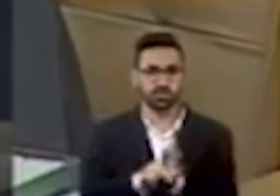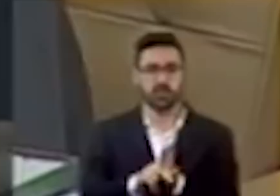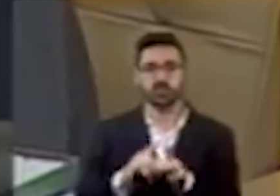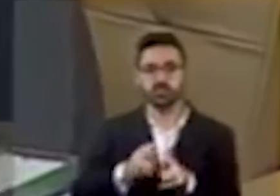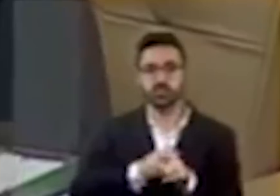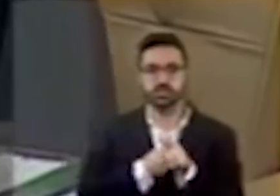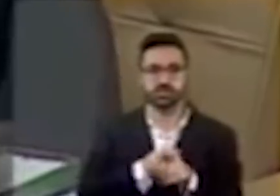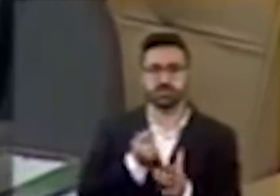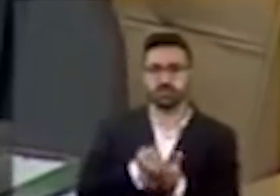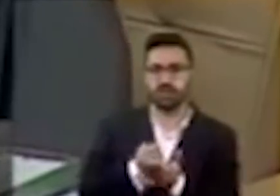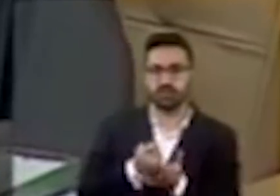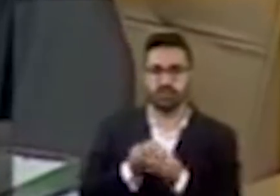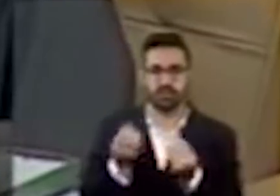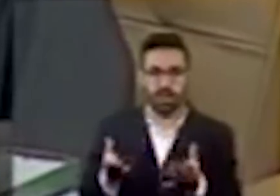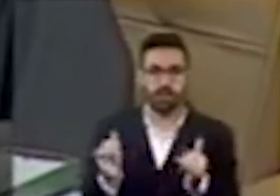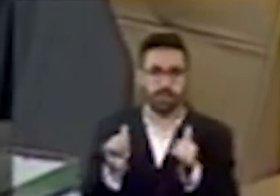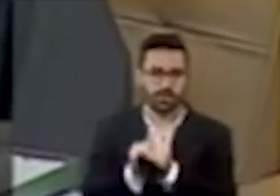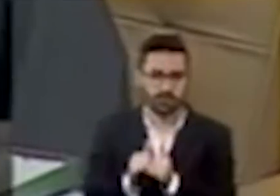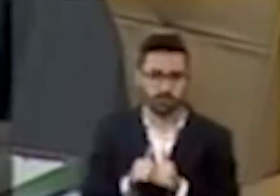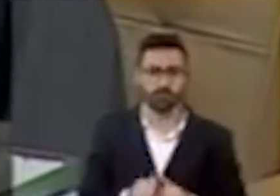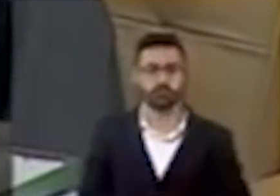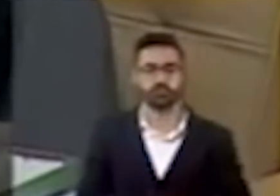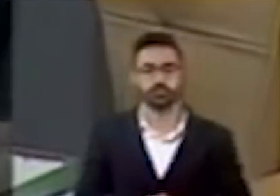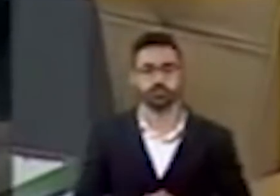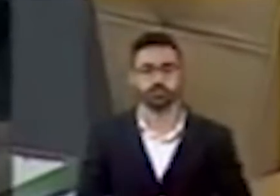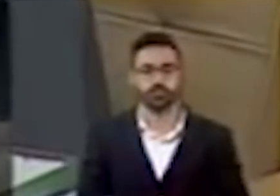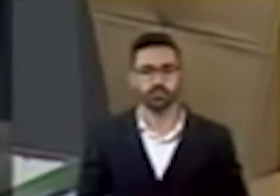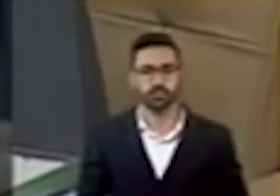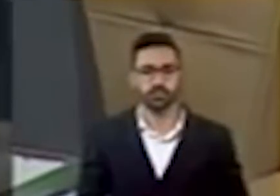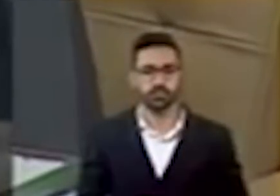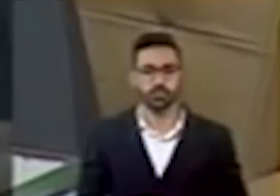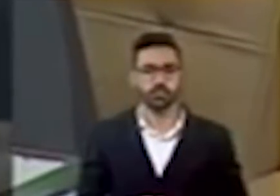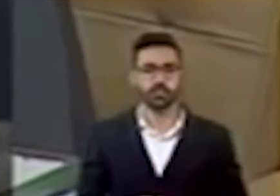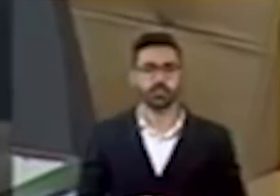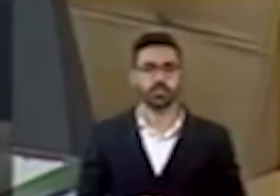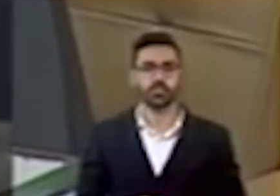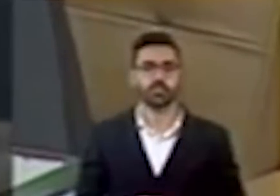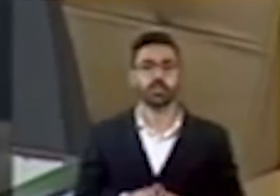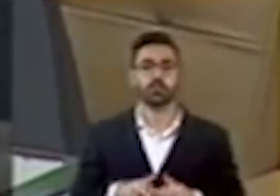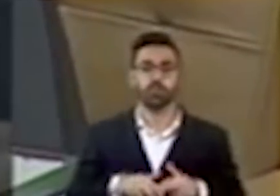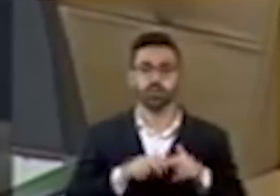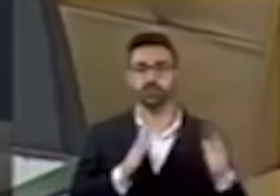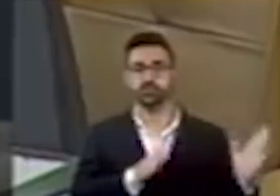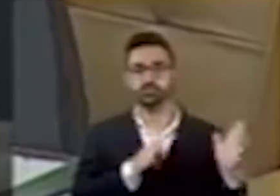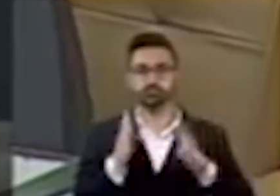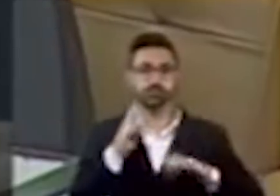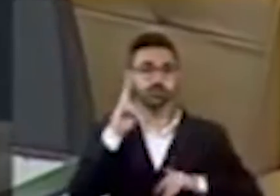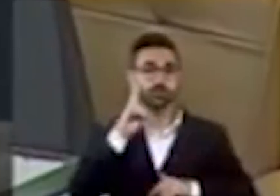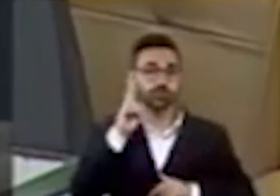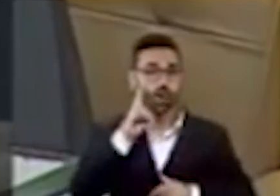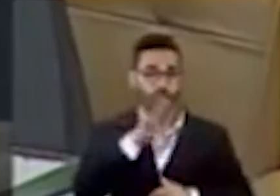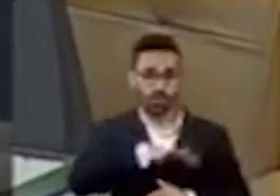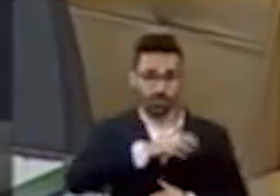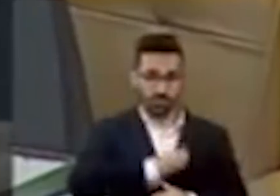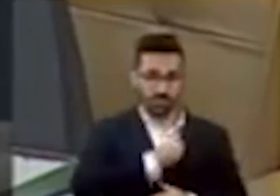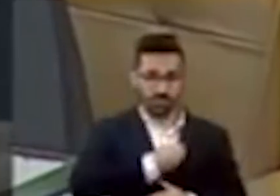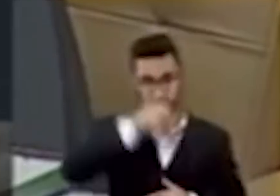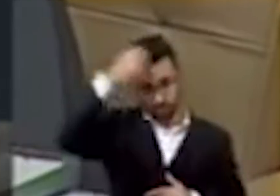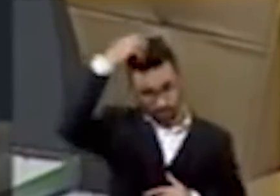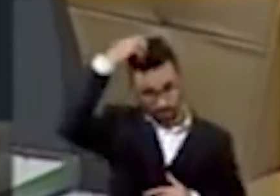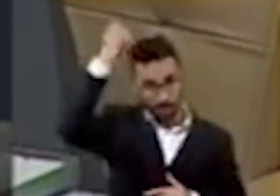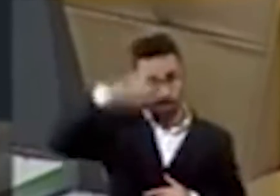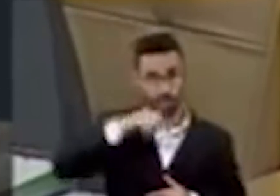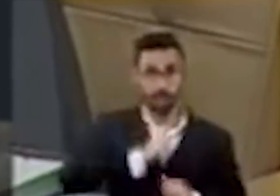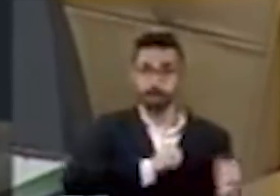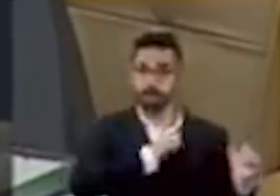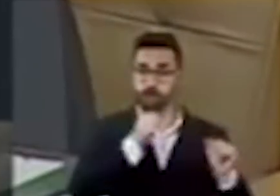ou dever, temporal ou eclesiástico. Nesse cenário histórico monárquico, o poder era